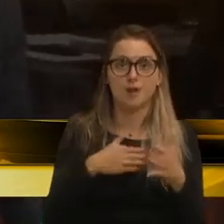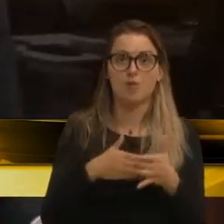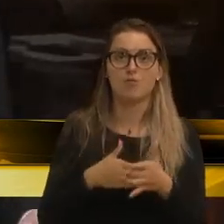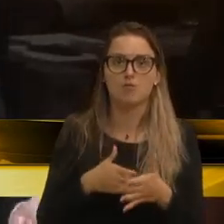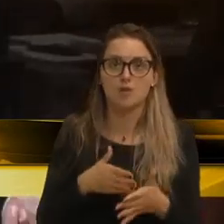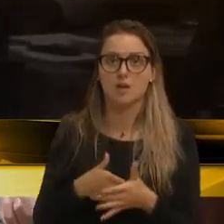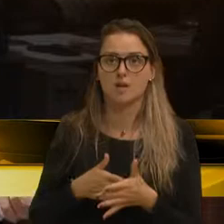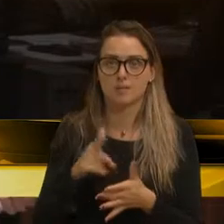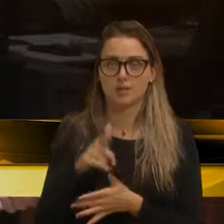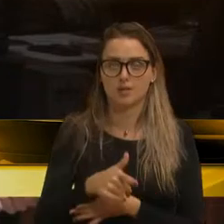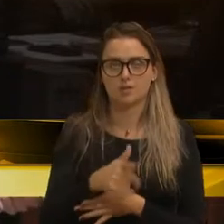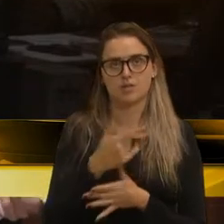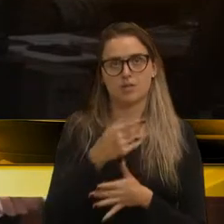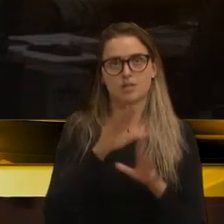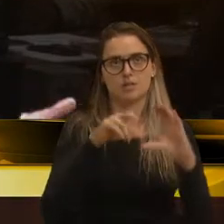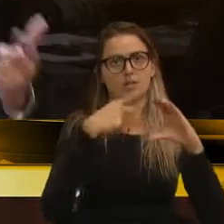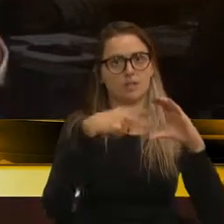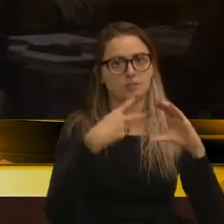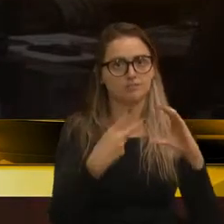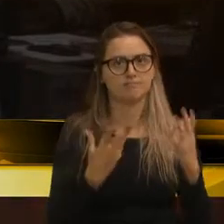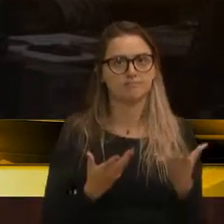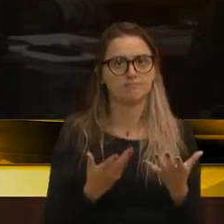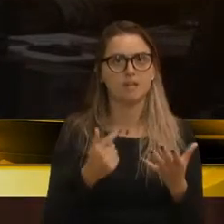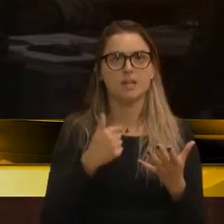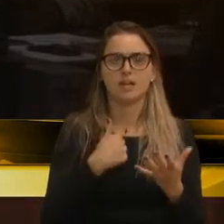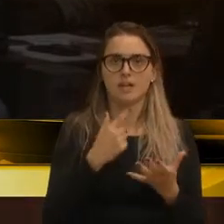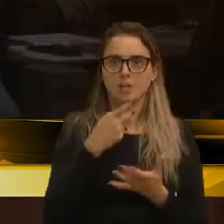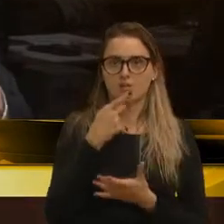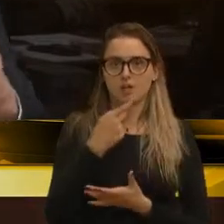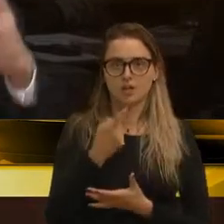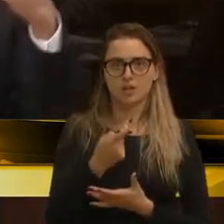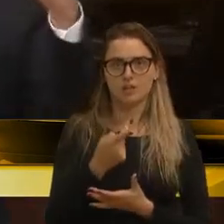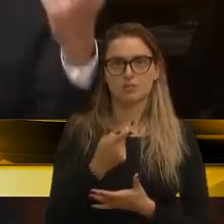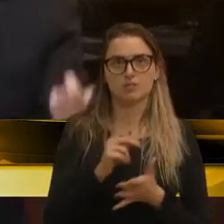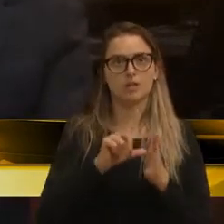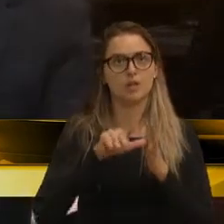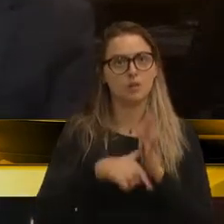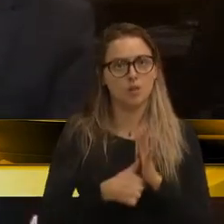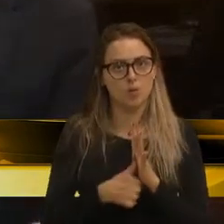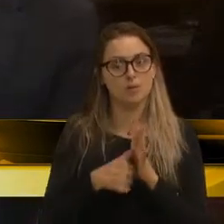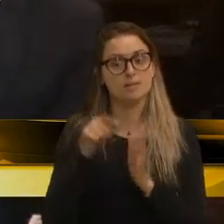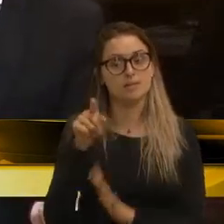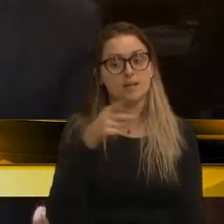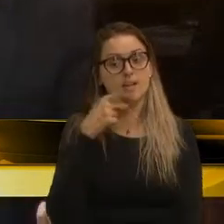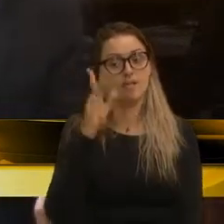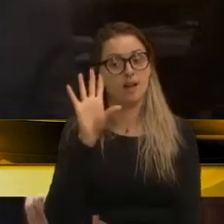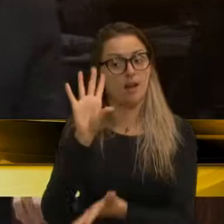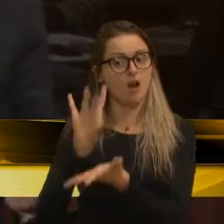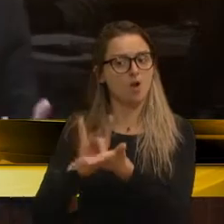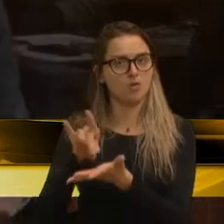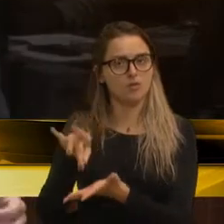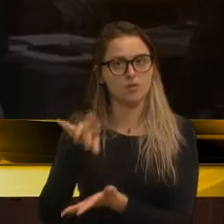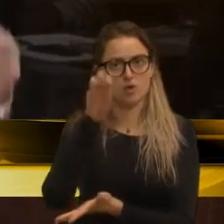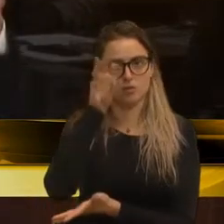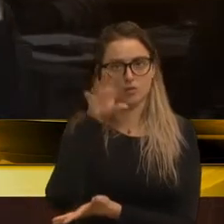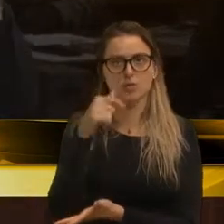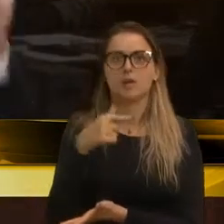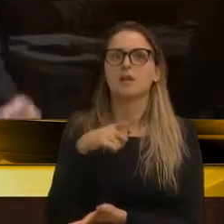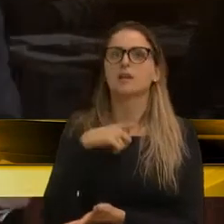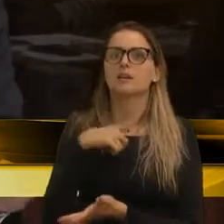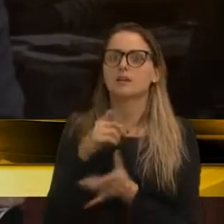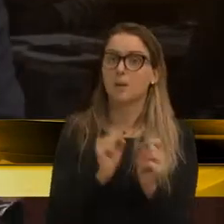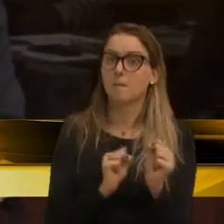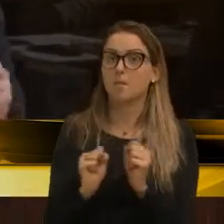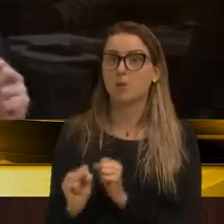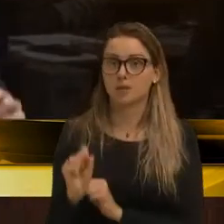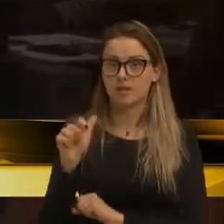casa. Então, dito isso, a partir da afirmação do vereador Fiuza, repito que tem autoridade